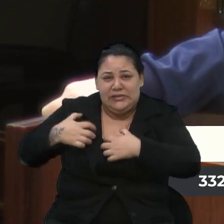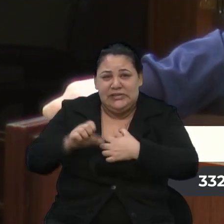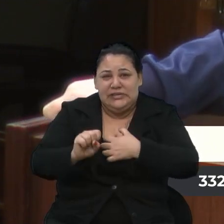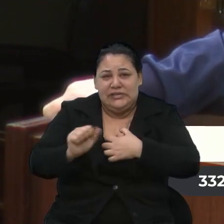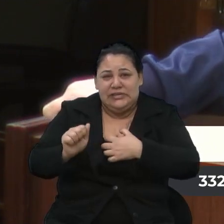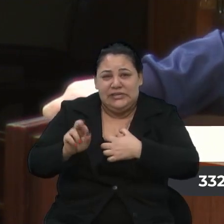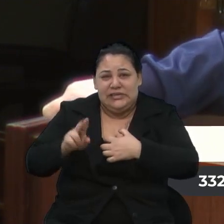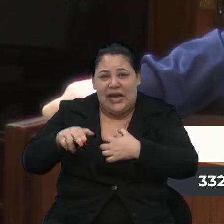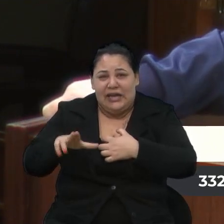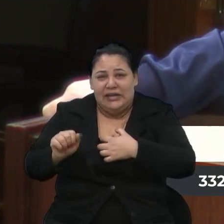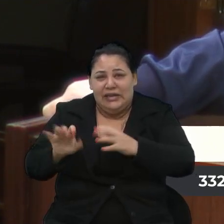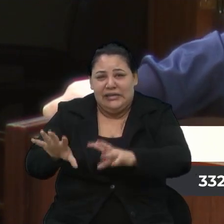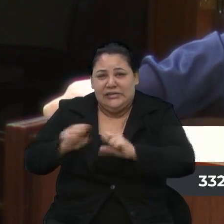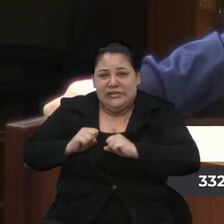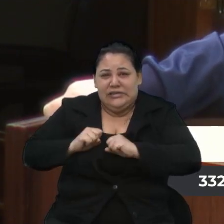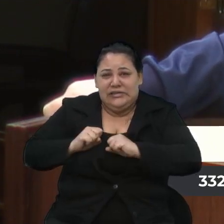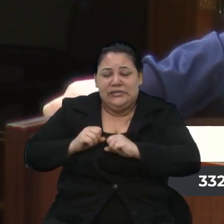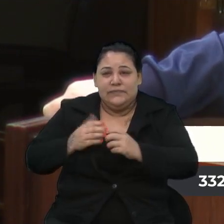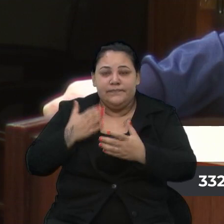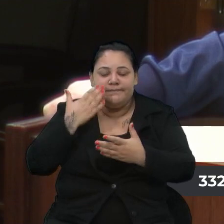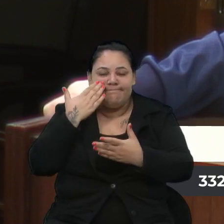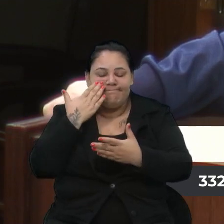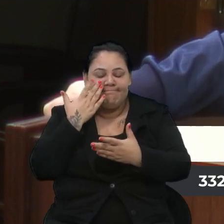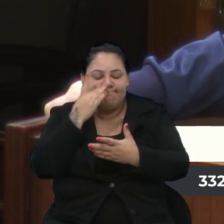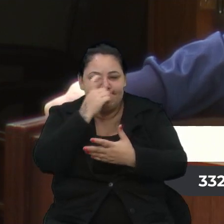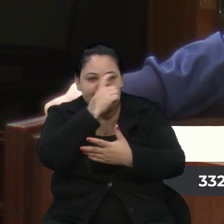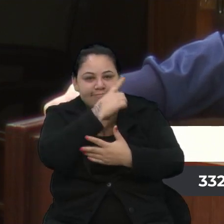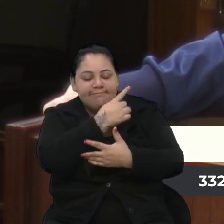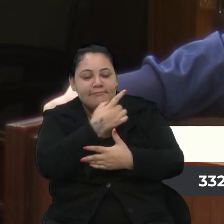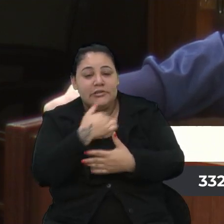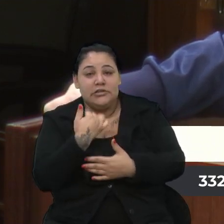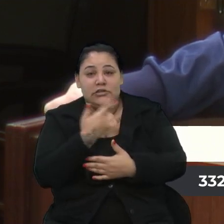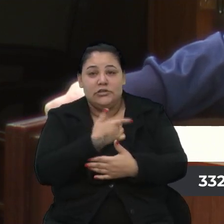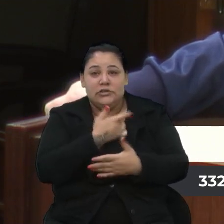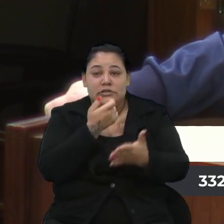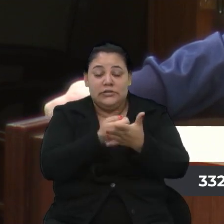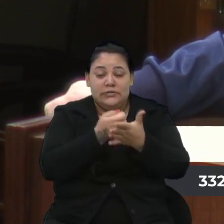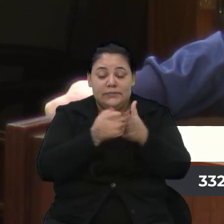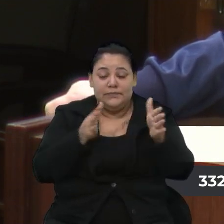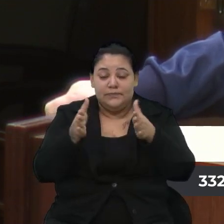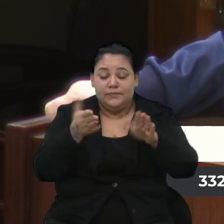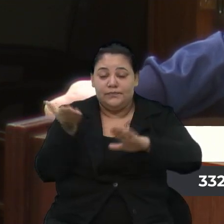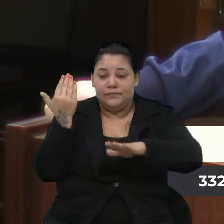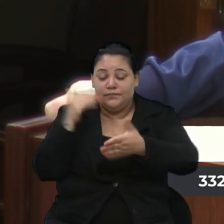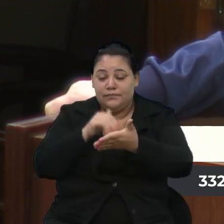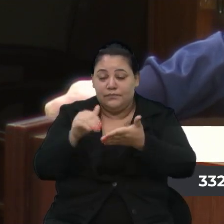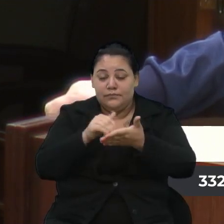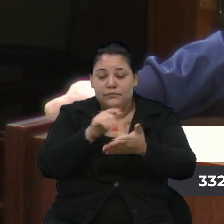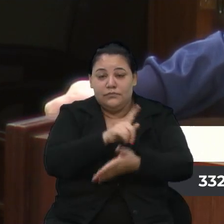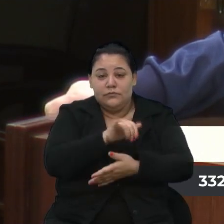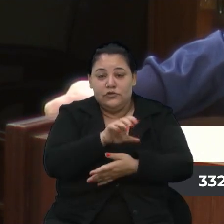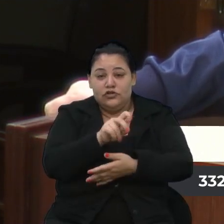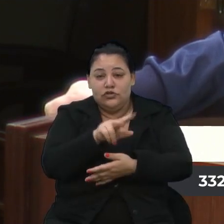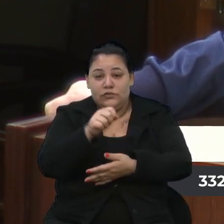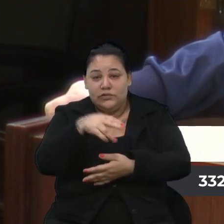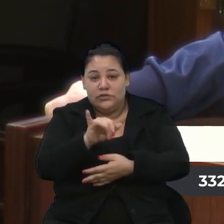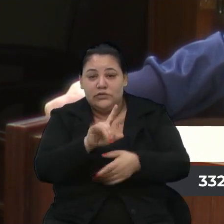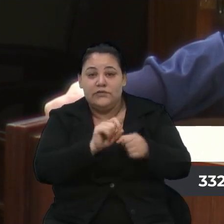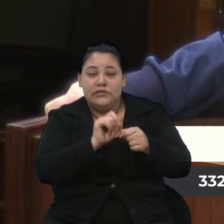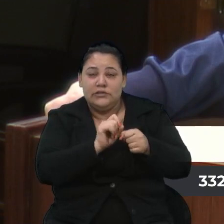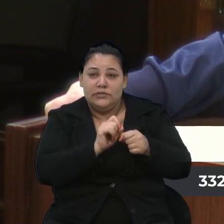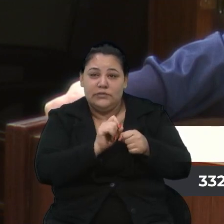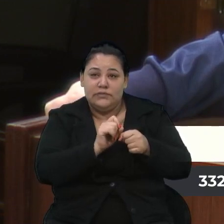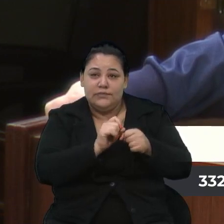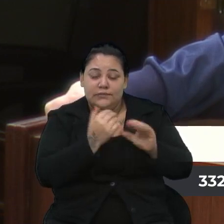senhora. E nós tentamos, na época do secretário Giovanni, ele fez um encaminhamento, mas